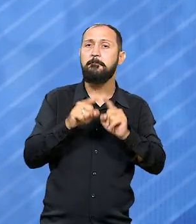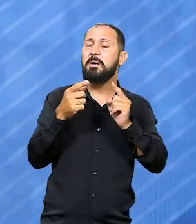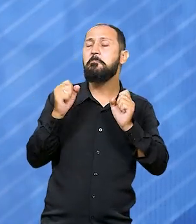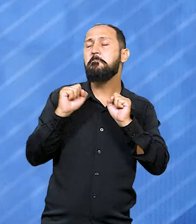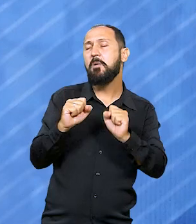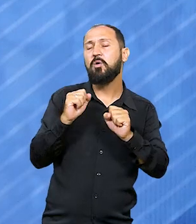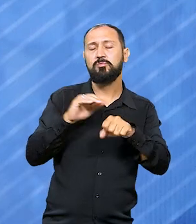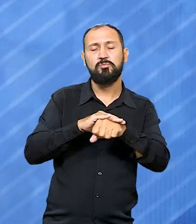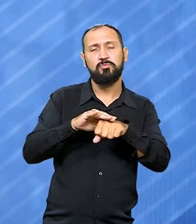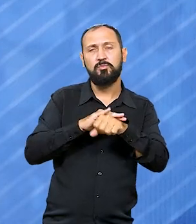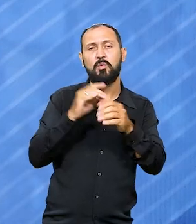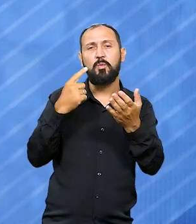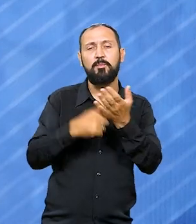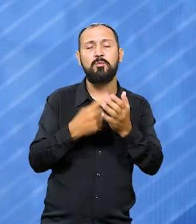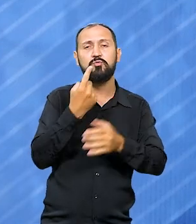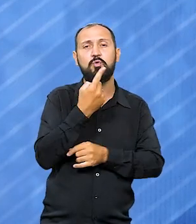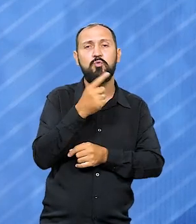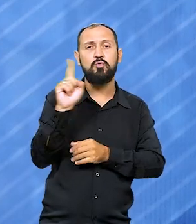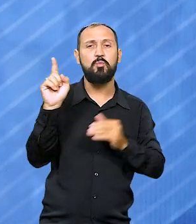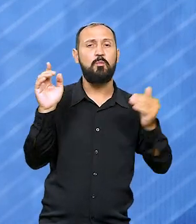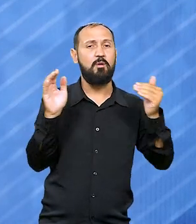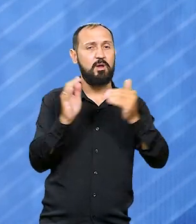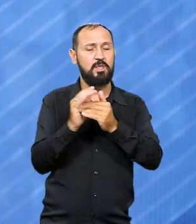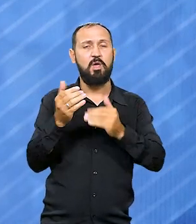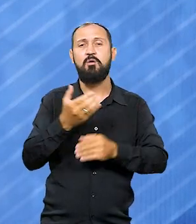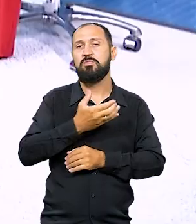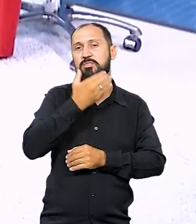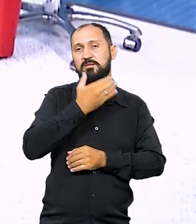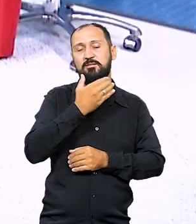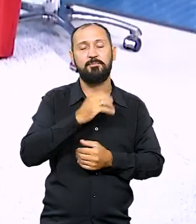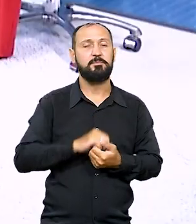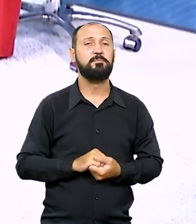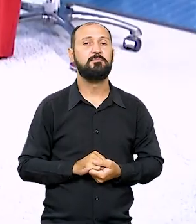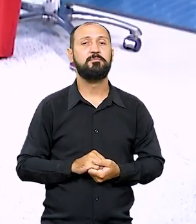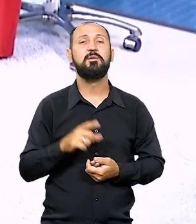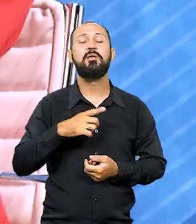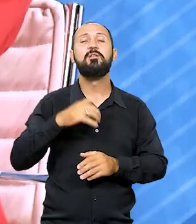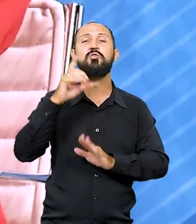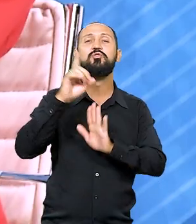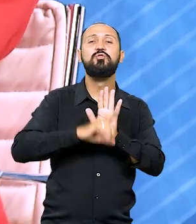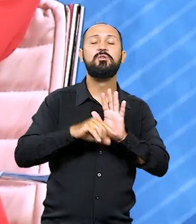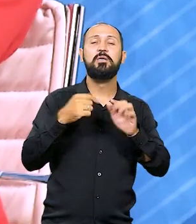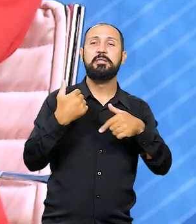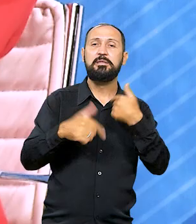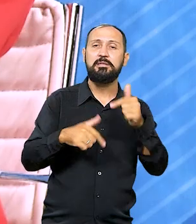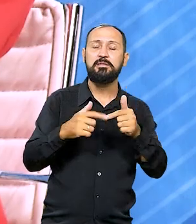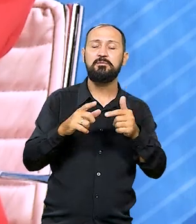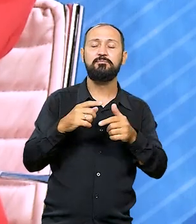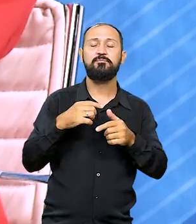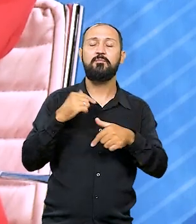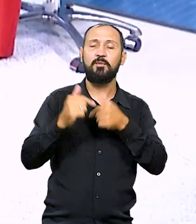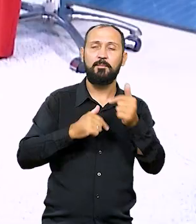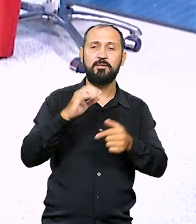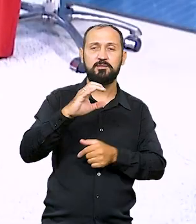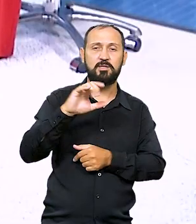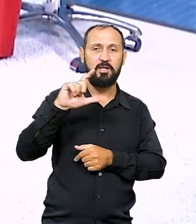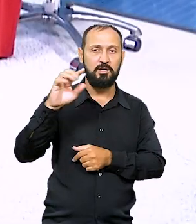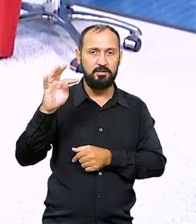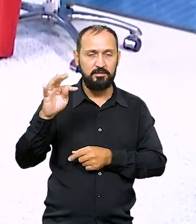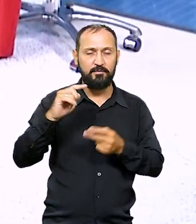concordar. Mas também pode ser feito o pagamento em uma única parcela em dezembro. Então, quem tem direito são os